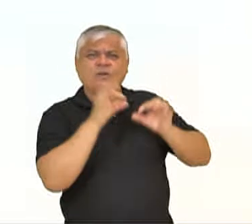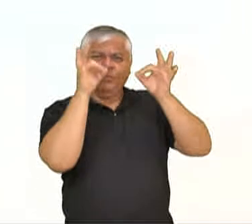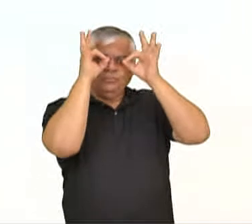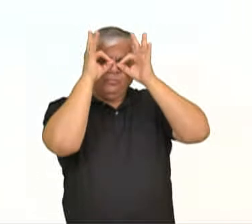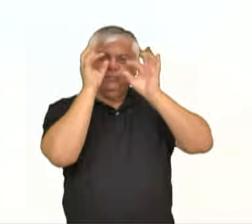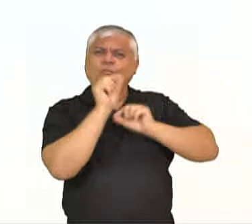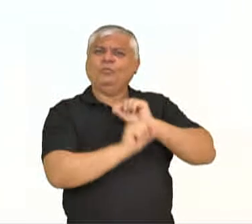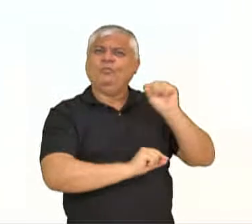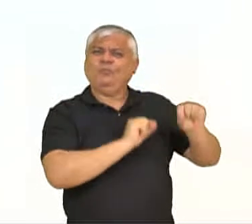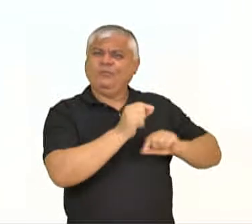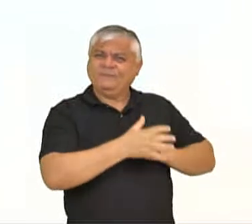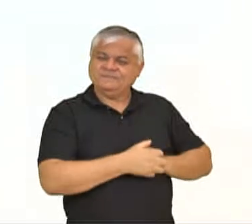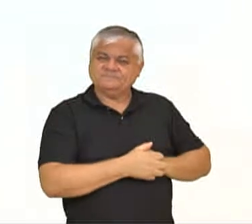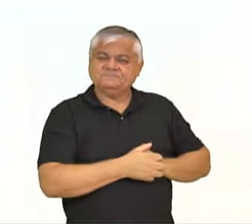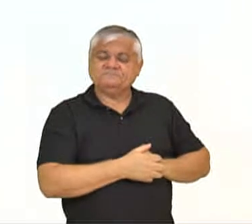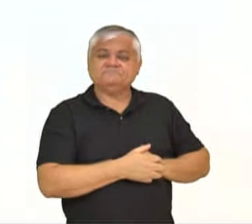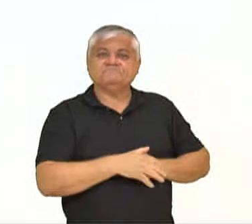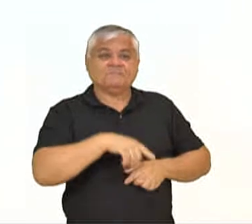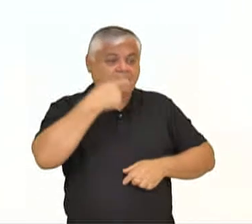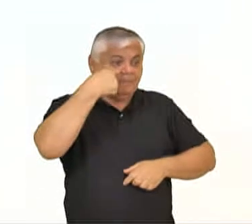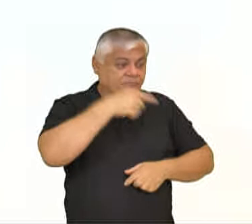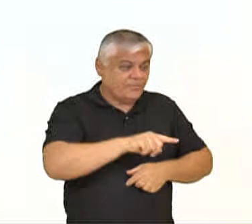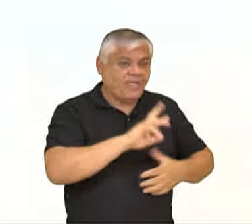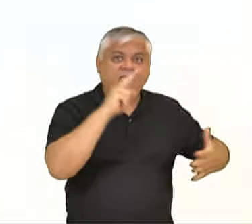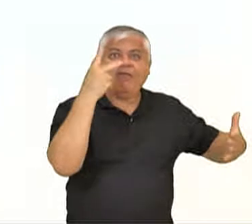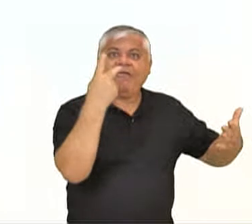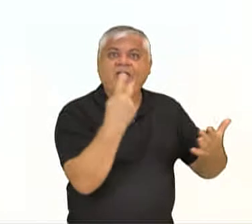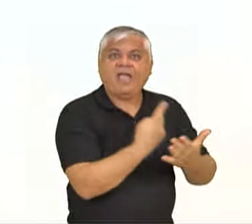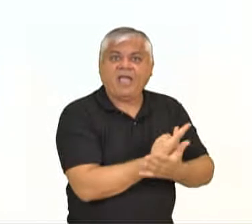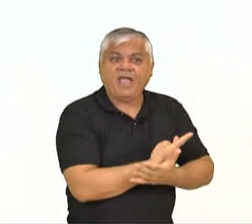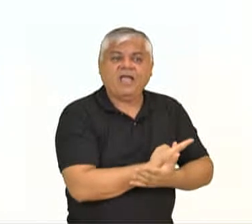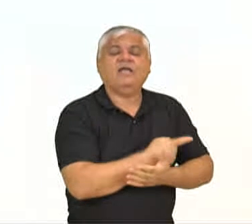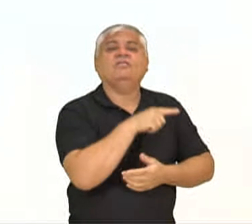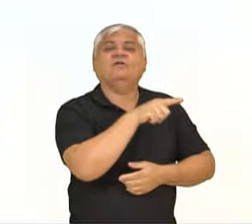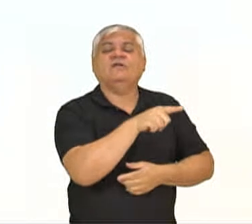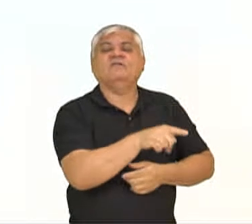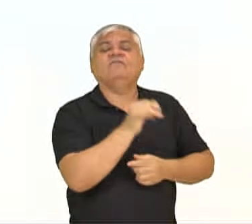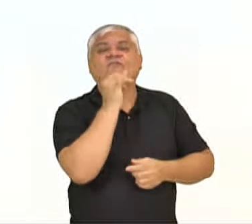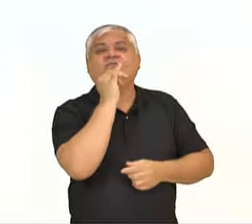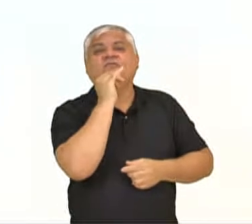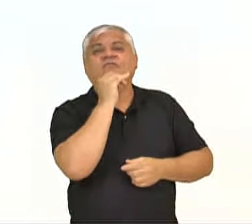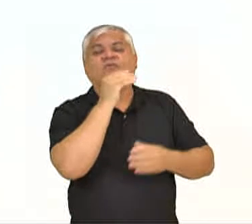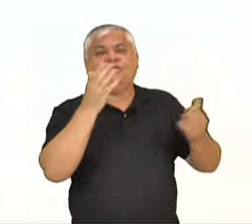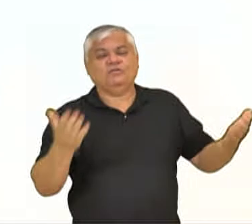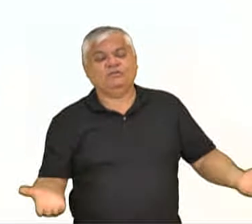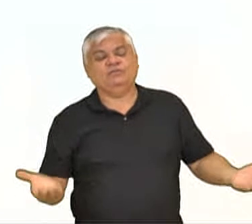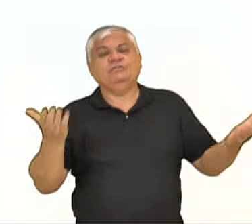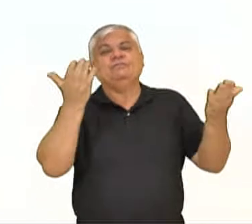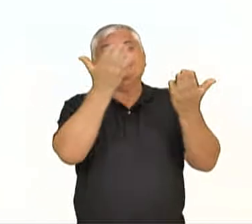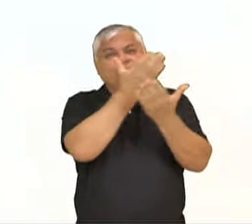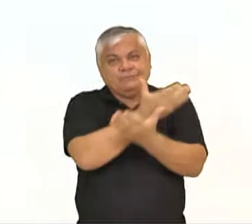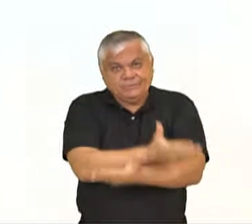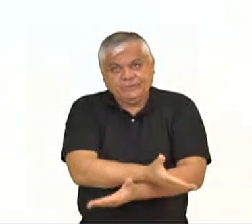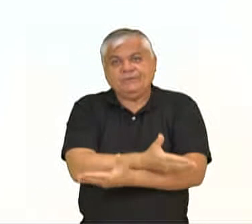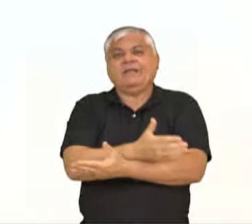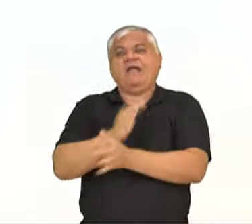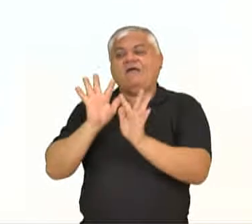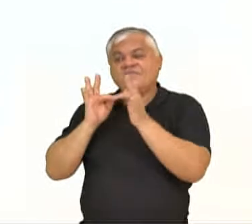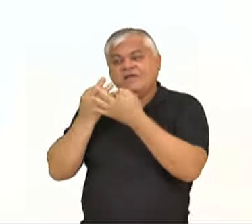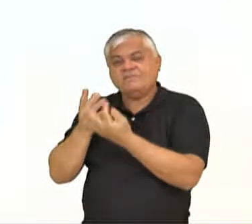redondos. Descoberto o erro, ele fora viver com seus verdadeiros pais ou com